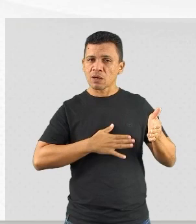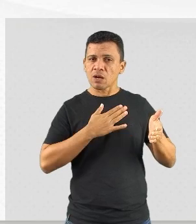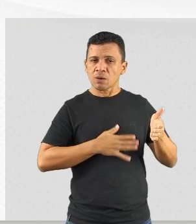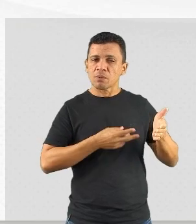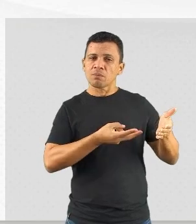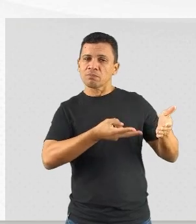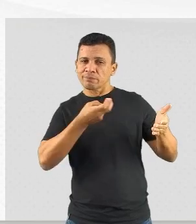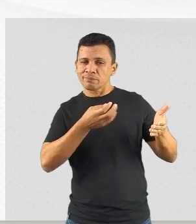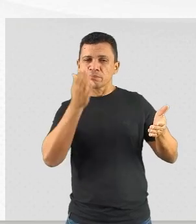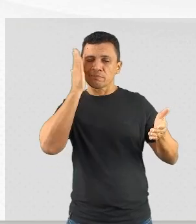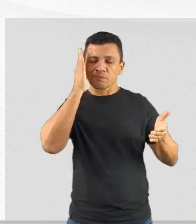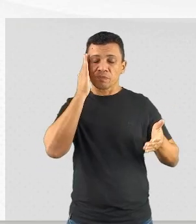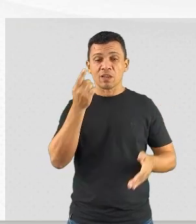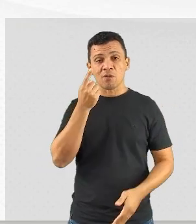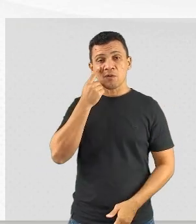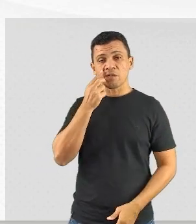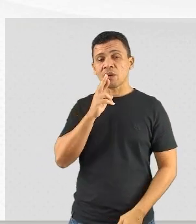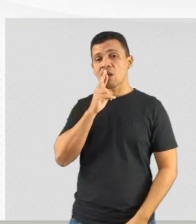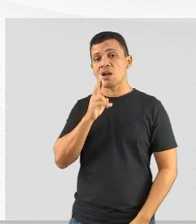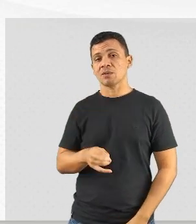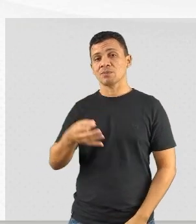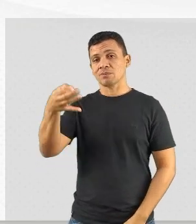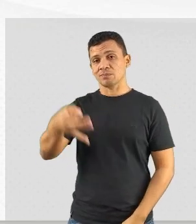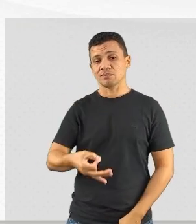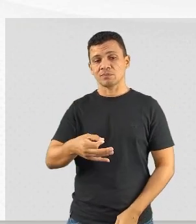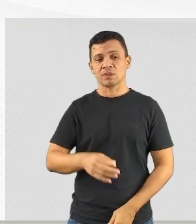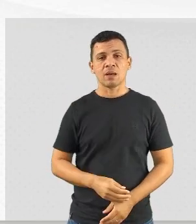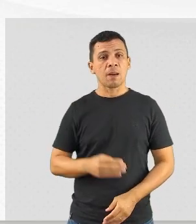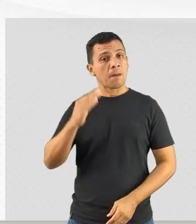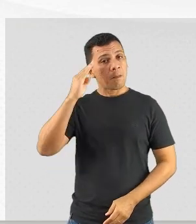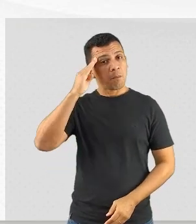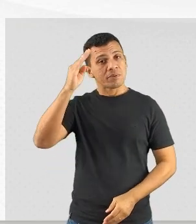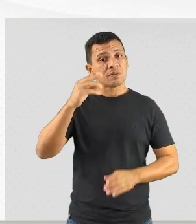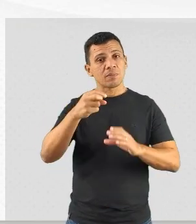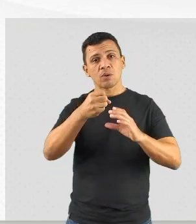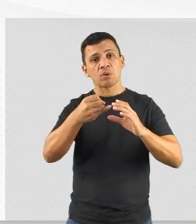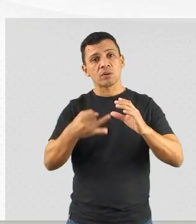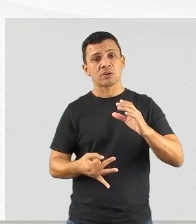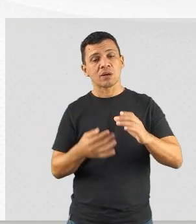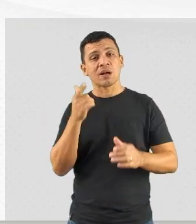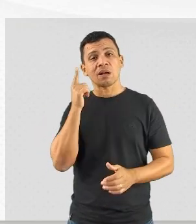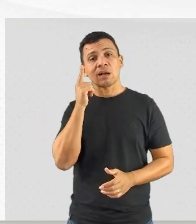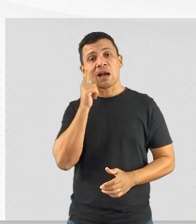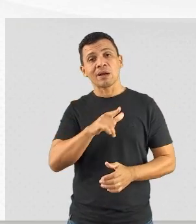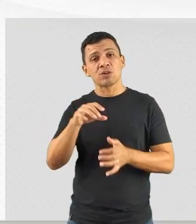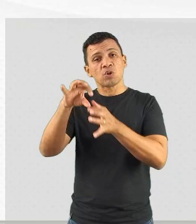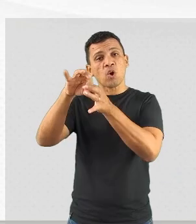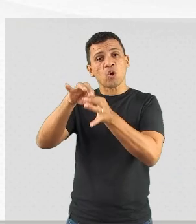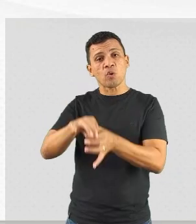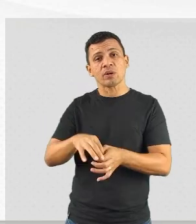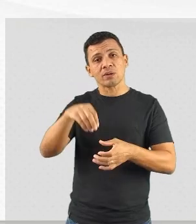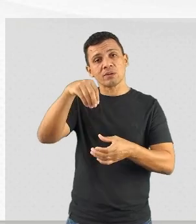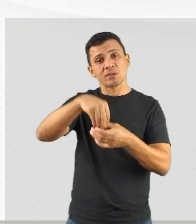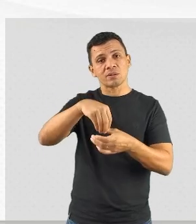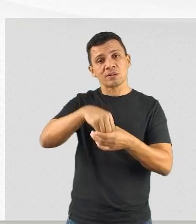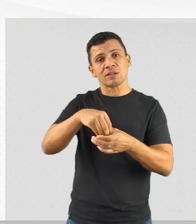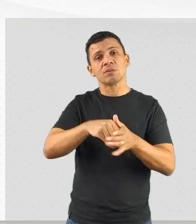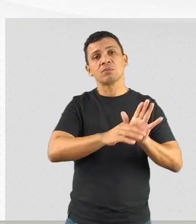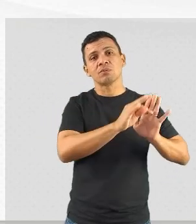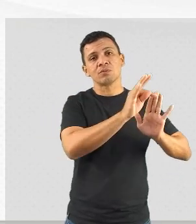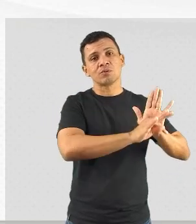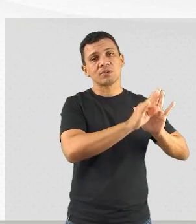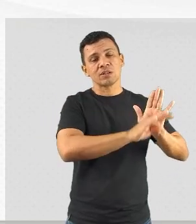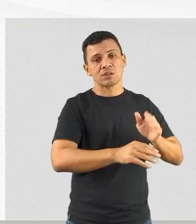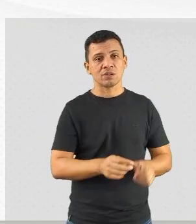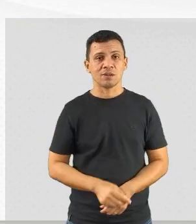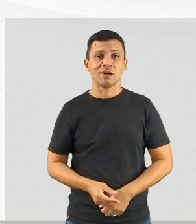interpretar e a gente verificar o gabarito. Qual é a principal característica que garante a coerência interna deste texto? E aí vocês podem voltar